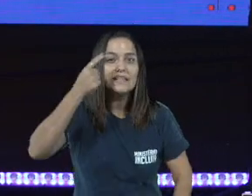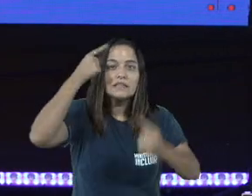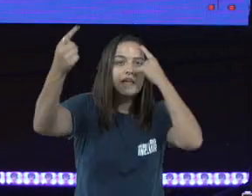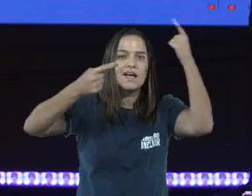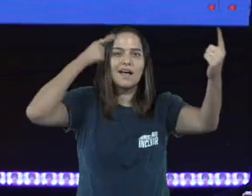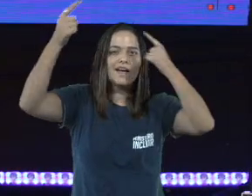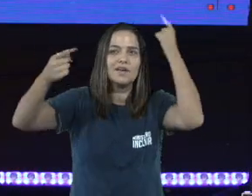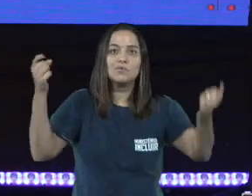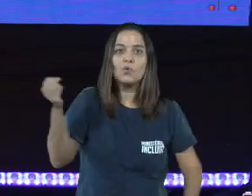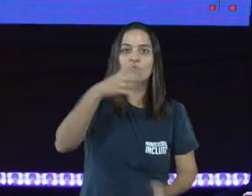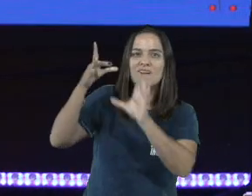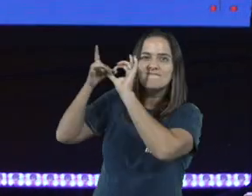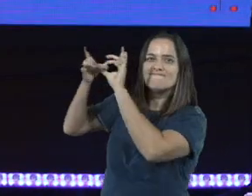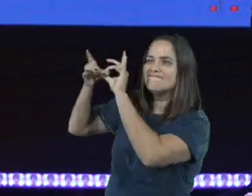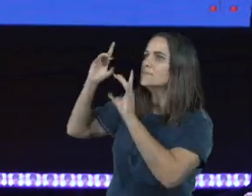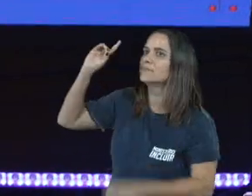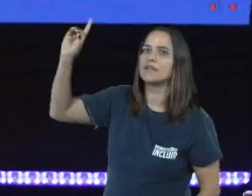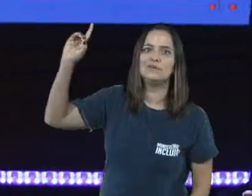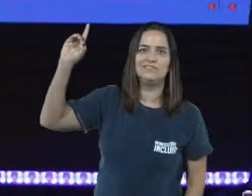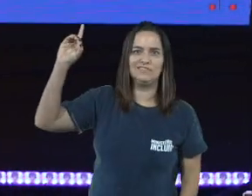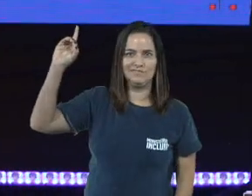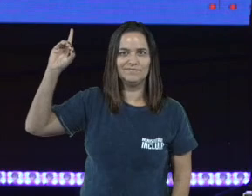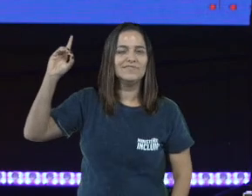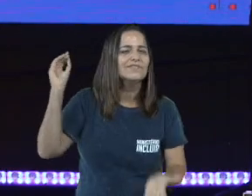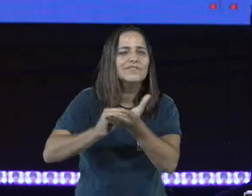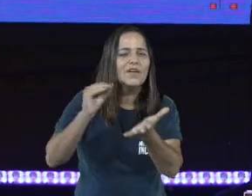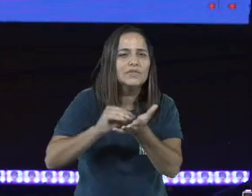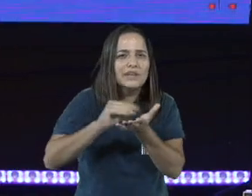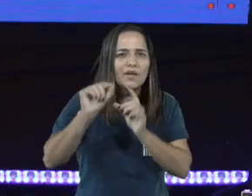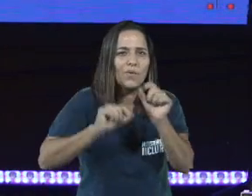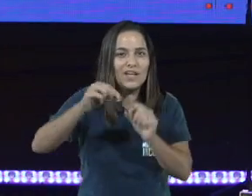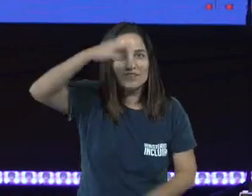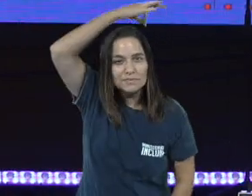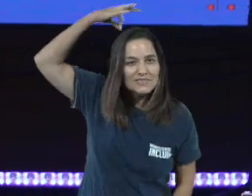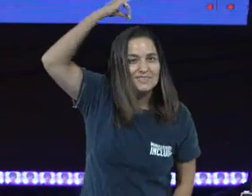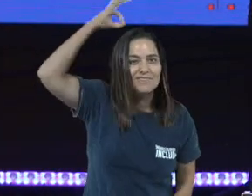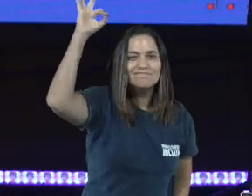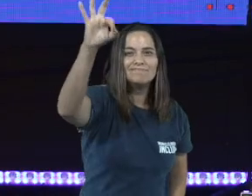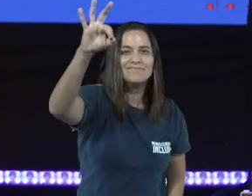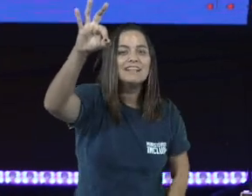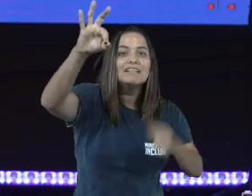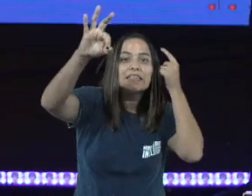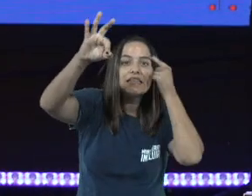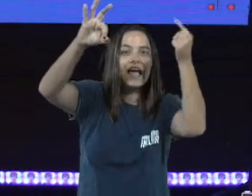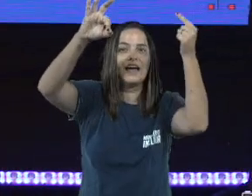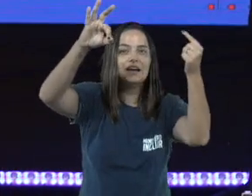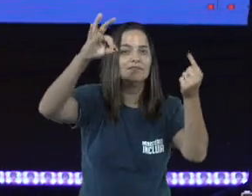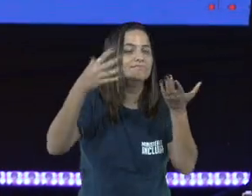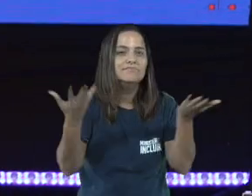potencializada pelo Espírito na sua vida na sua cidade no Brasil Olá